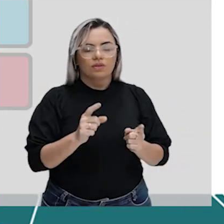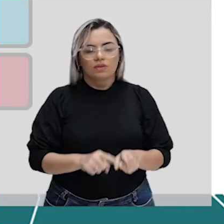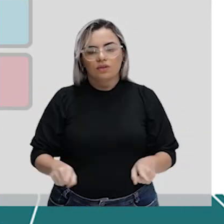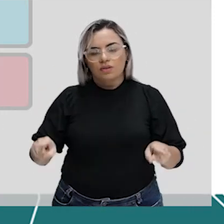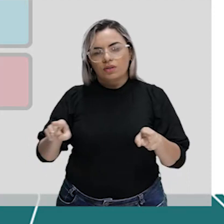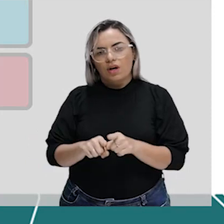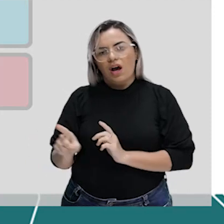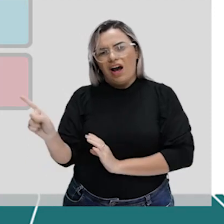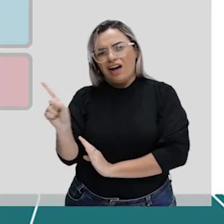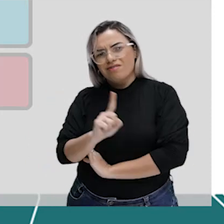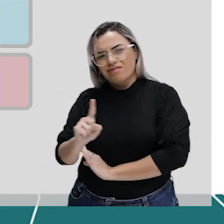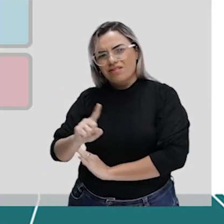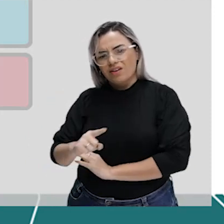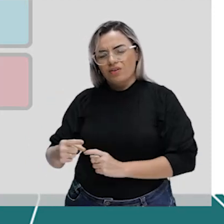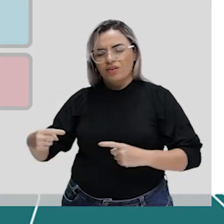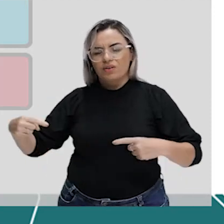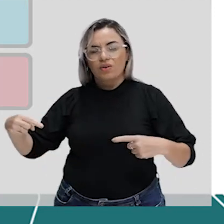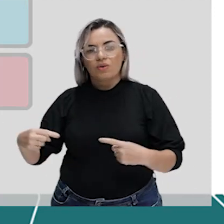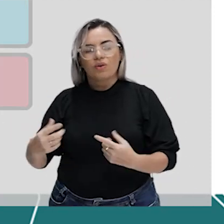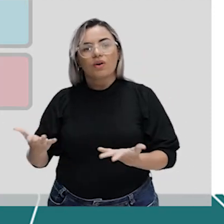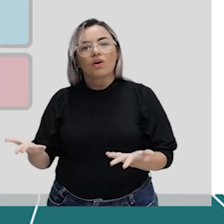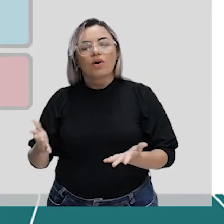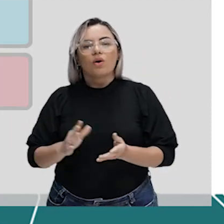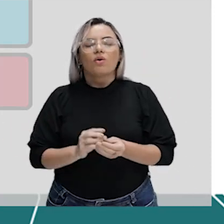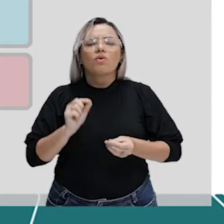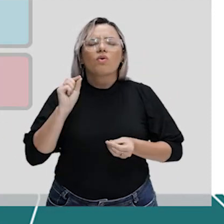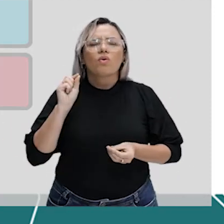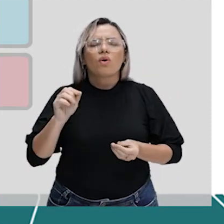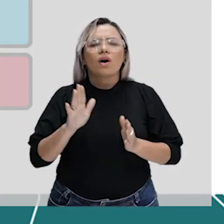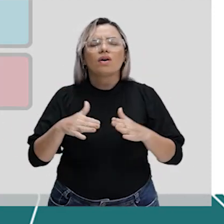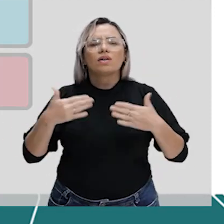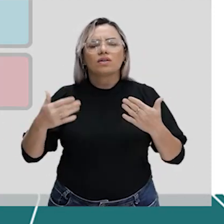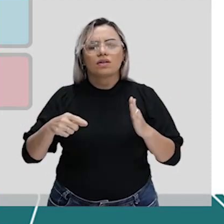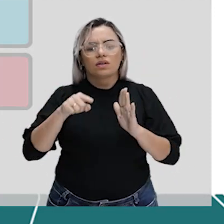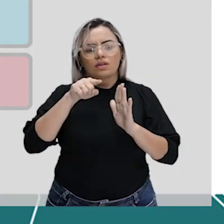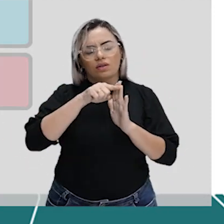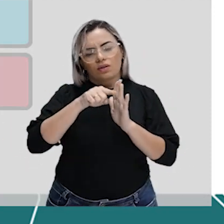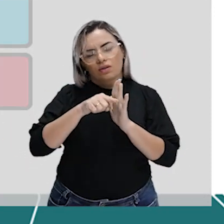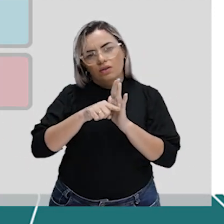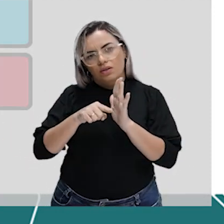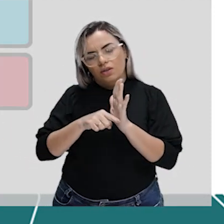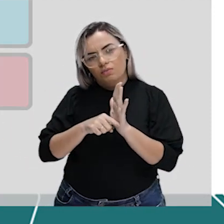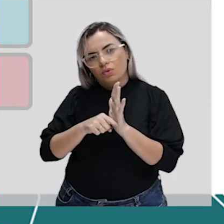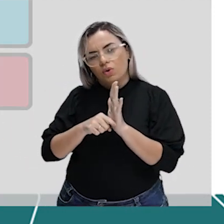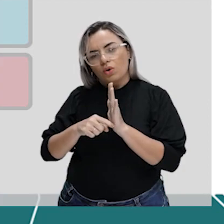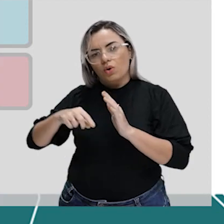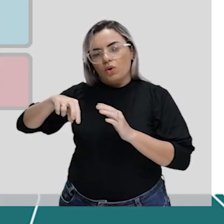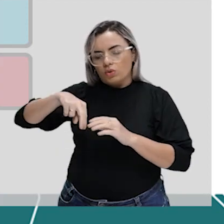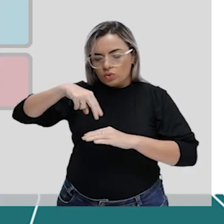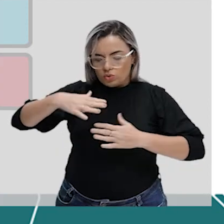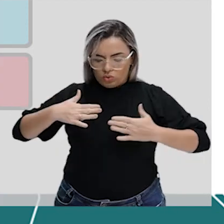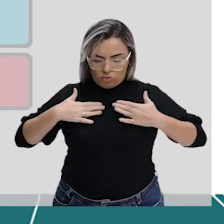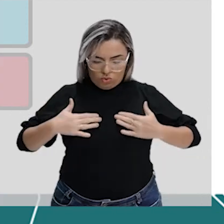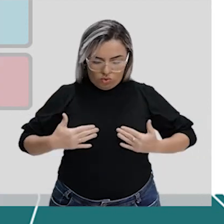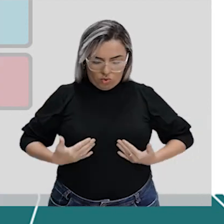não competitiva. Quais seriam as ginásticas não competitivas? Eu posso falar aqui do contorcionismo,